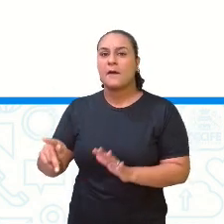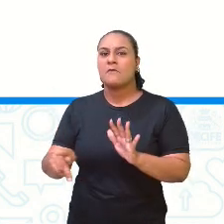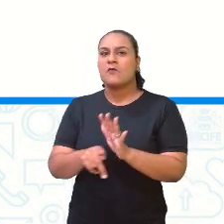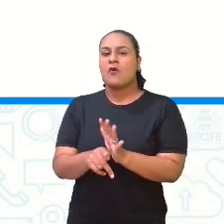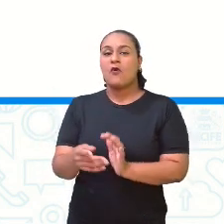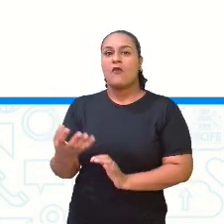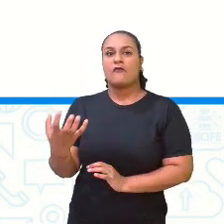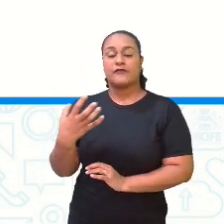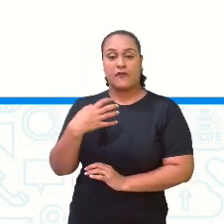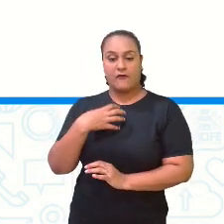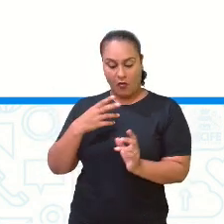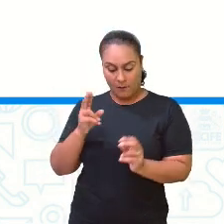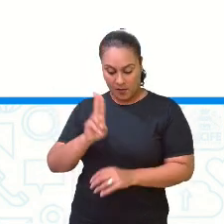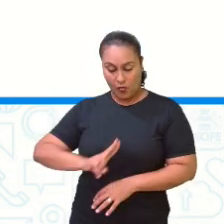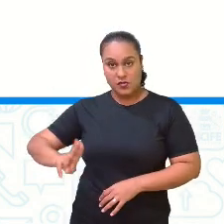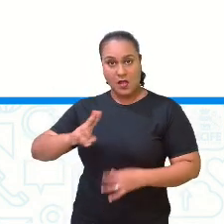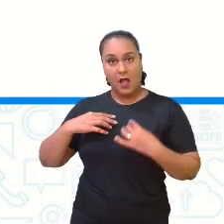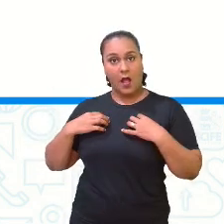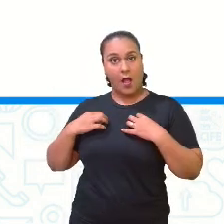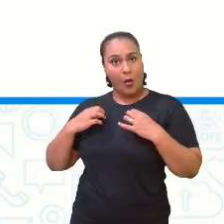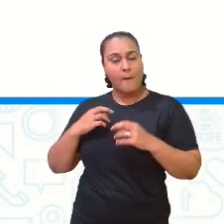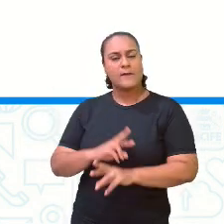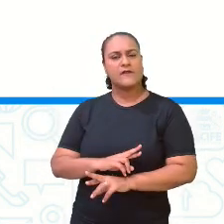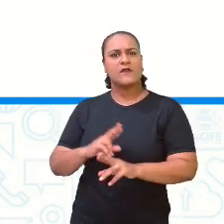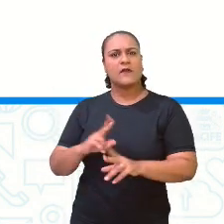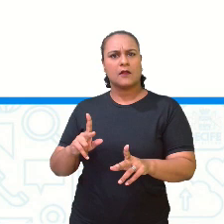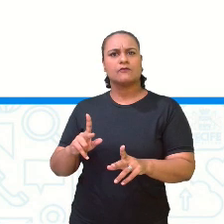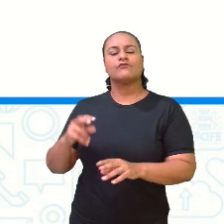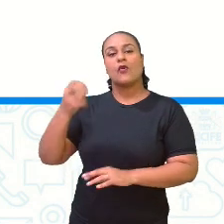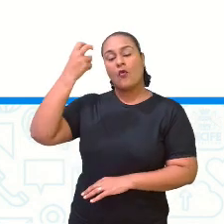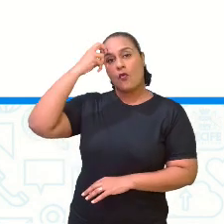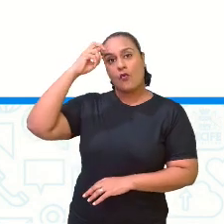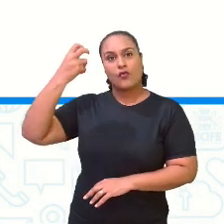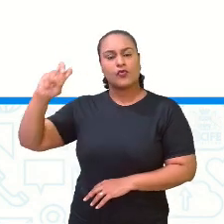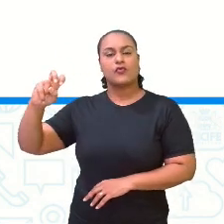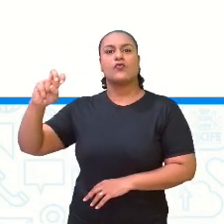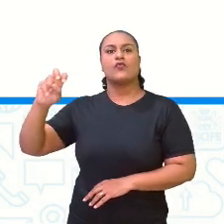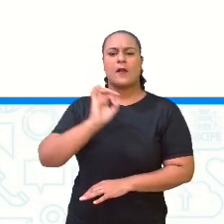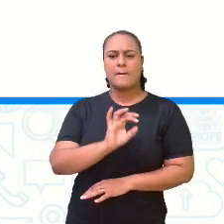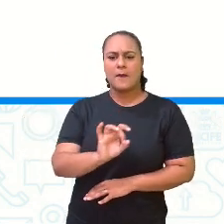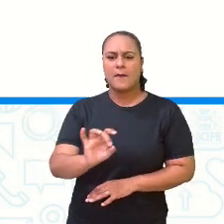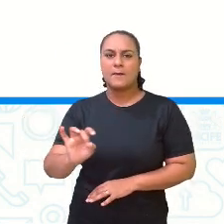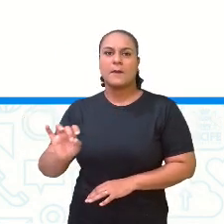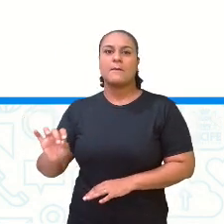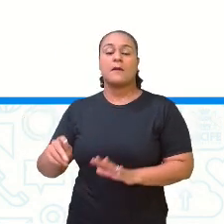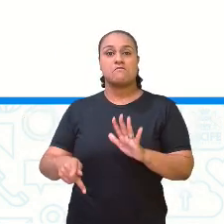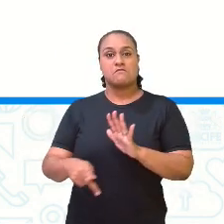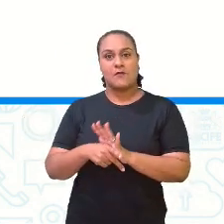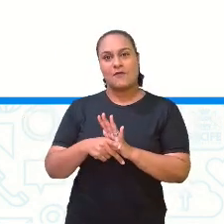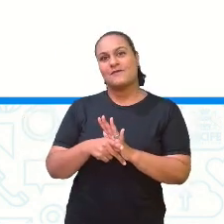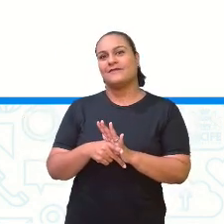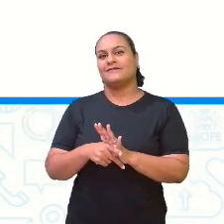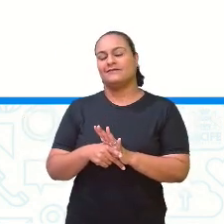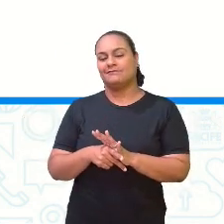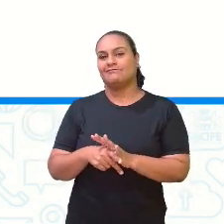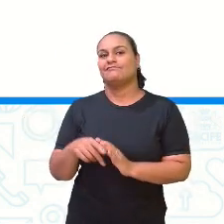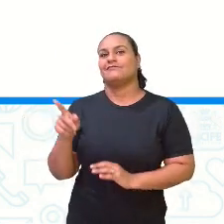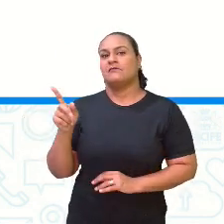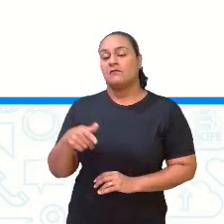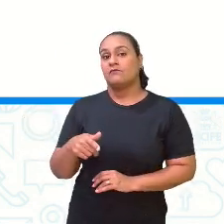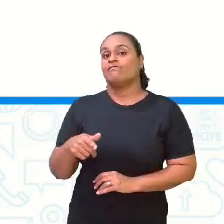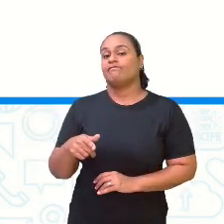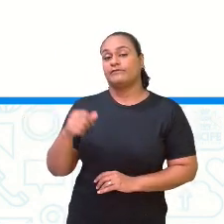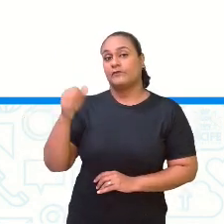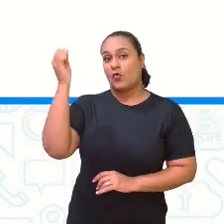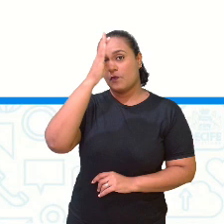formas de se vestir diferentes, que vieram de culturas também, que contam histórias diferentes. É justamente por isso que o nosso